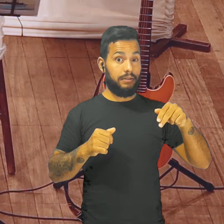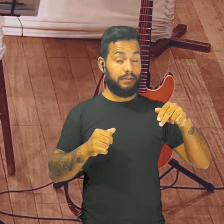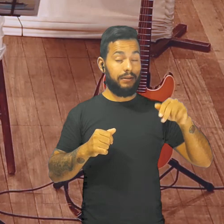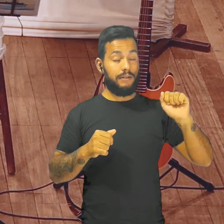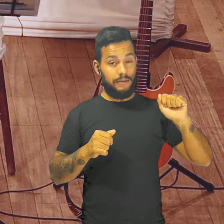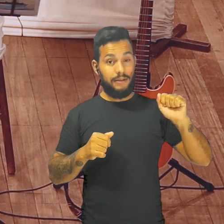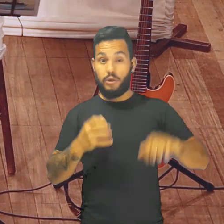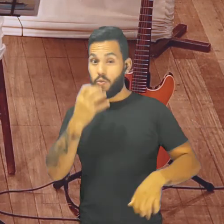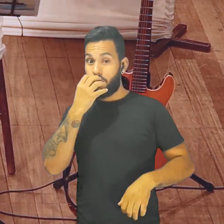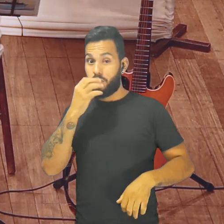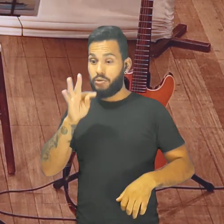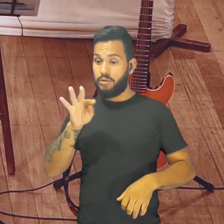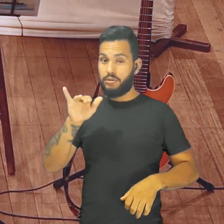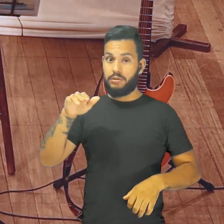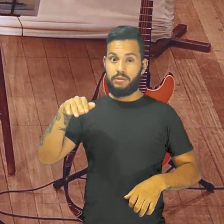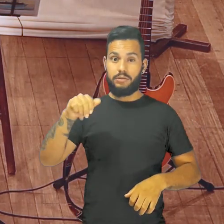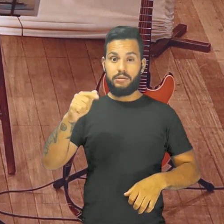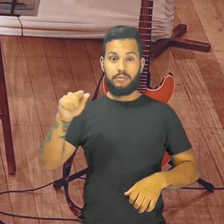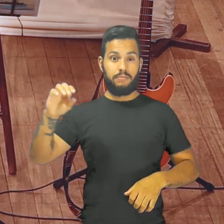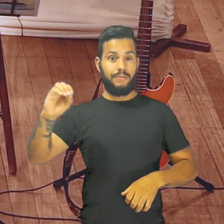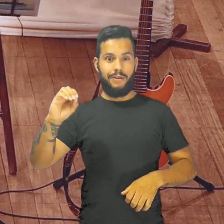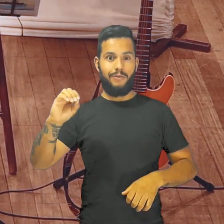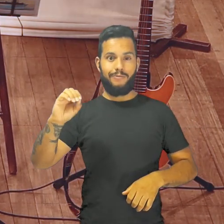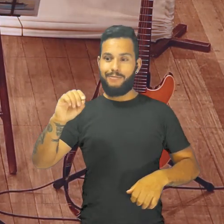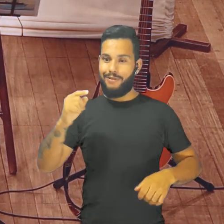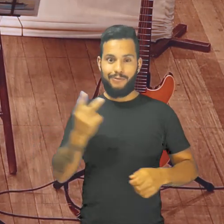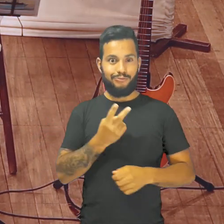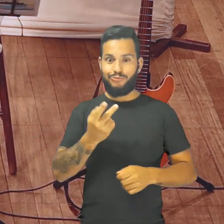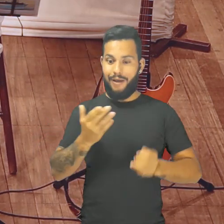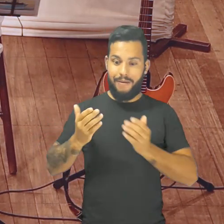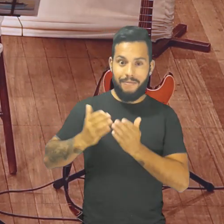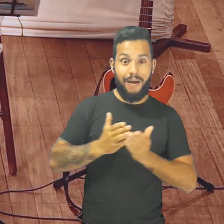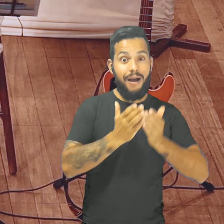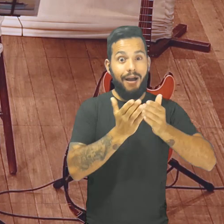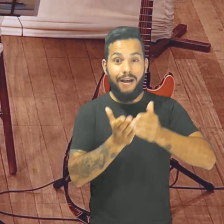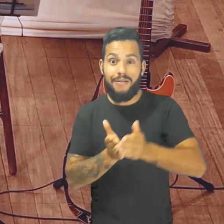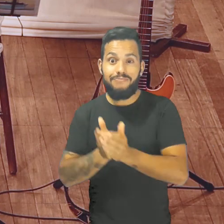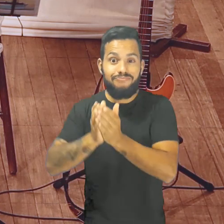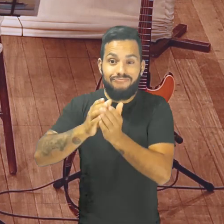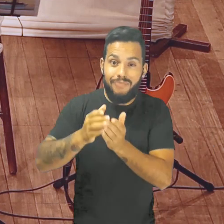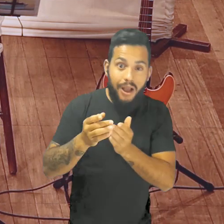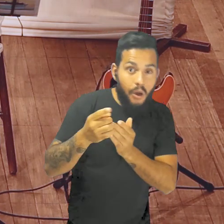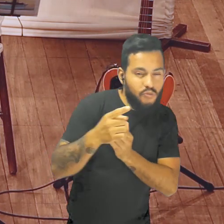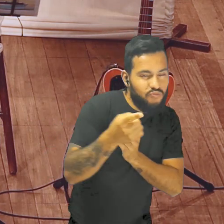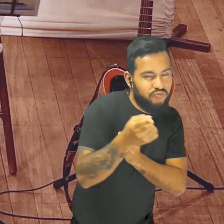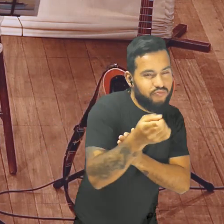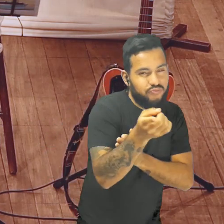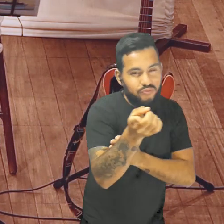Timão, que depois de tantas viagens, tantas margens desmatadas, mas tanta beleza